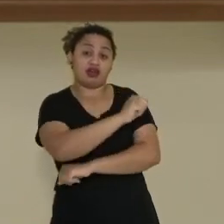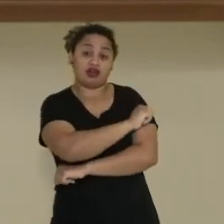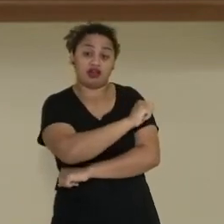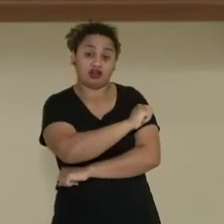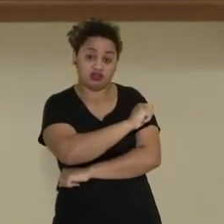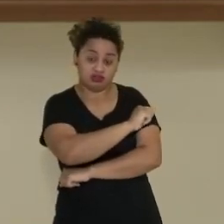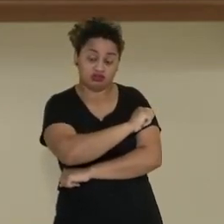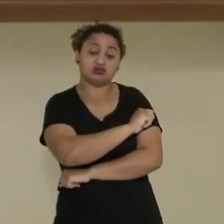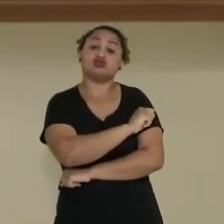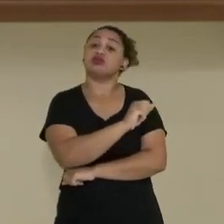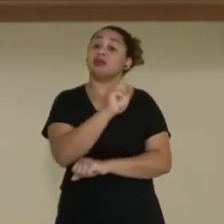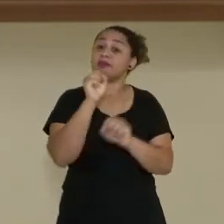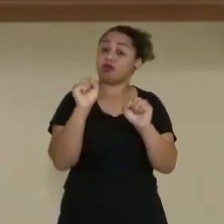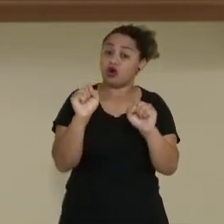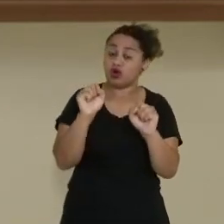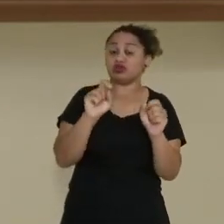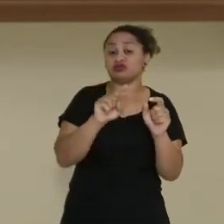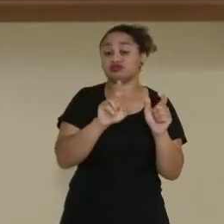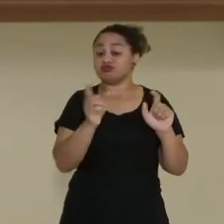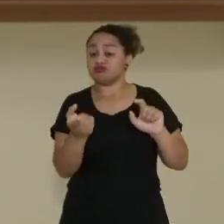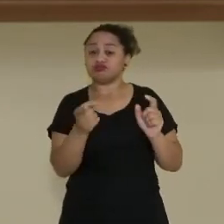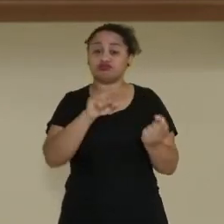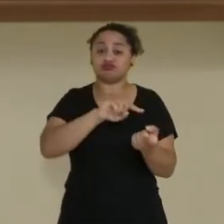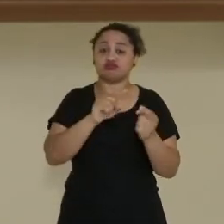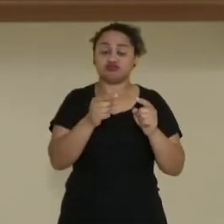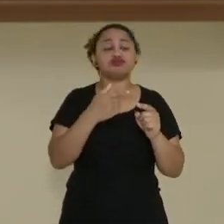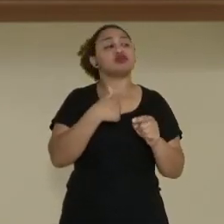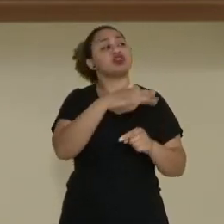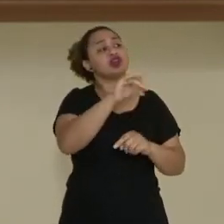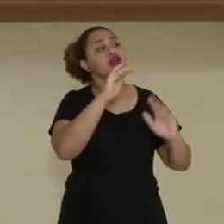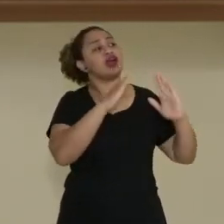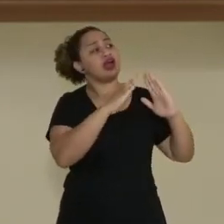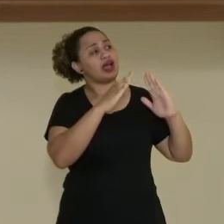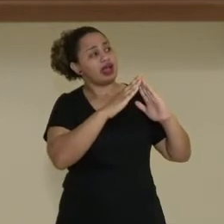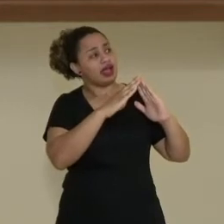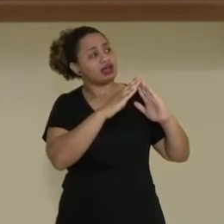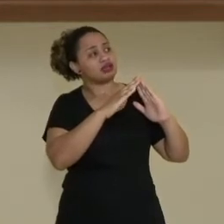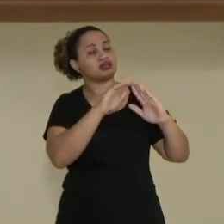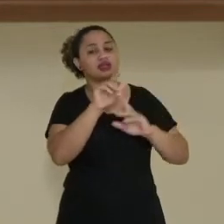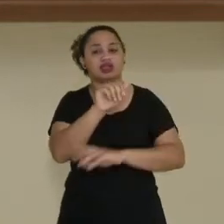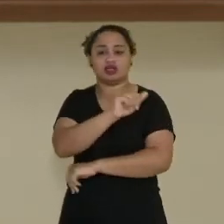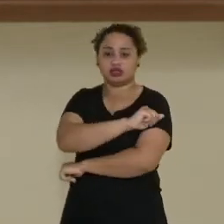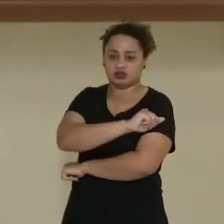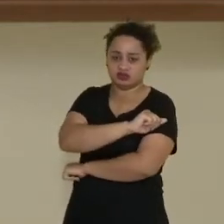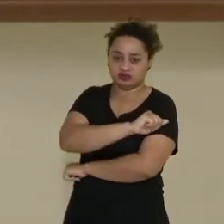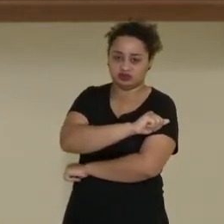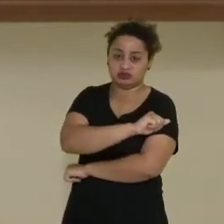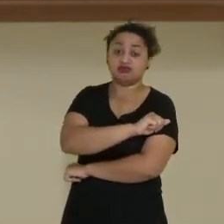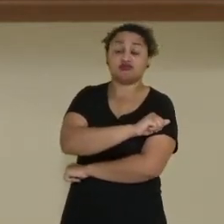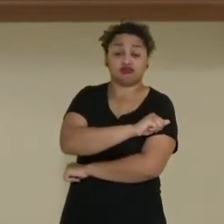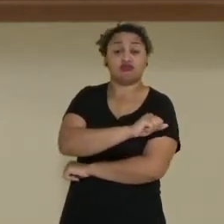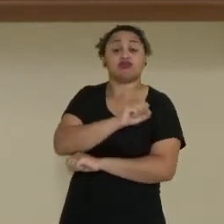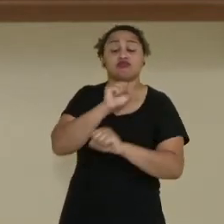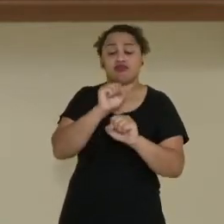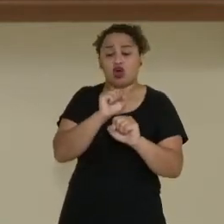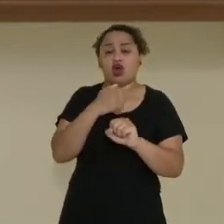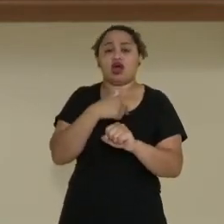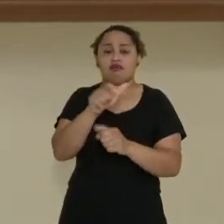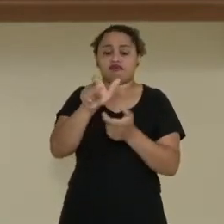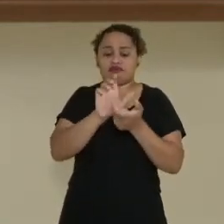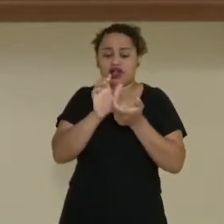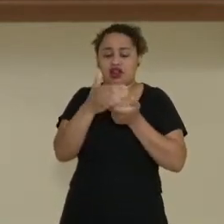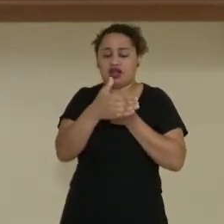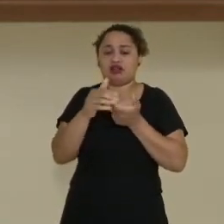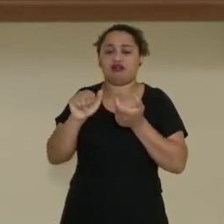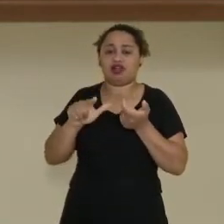no meio e pode estar no final. Venham para casa, alunos. Então, o vocativo tanto pode ser no início,